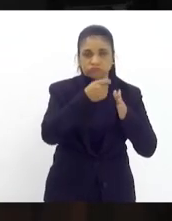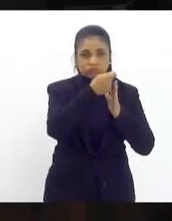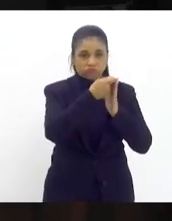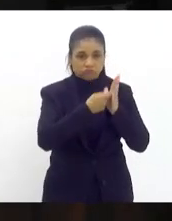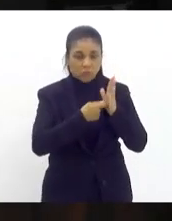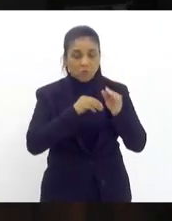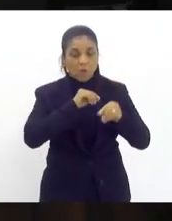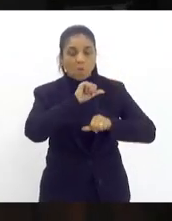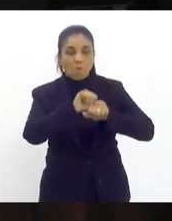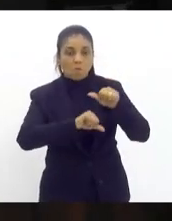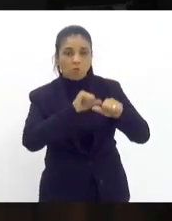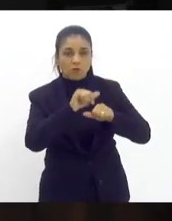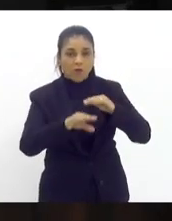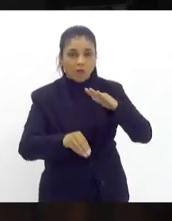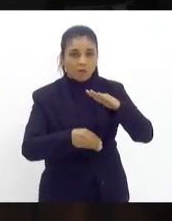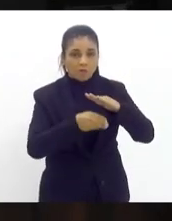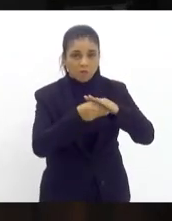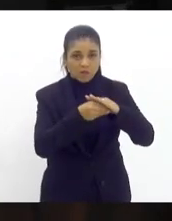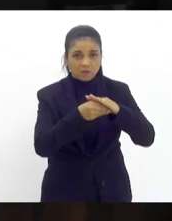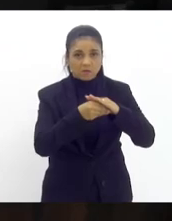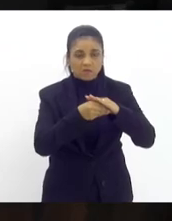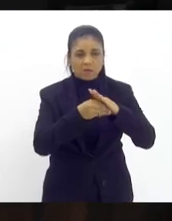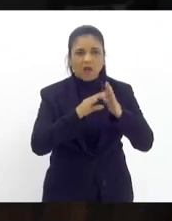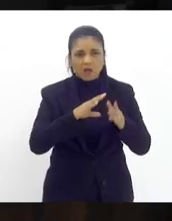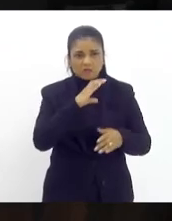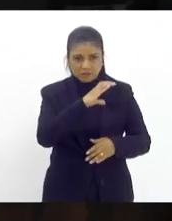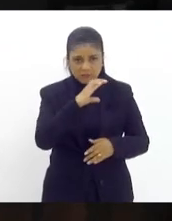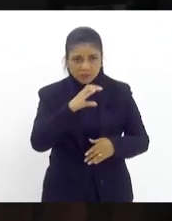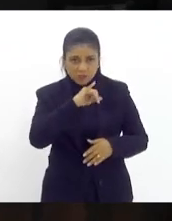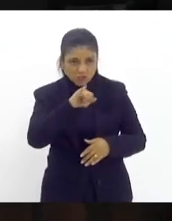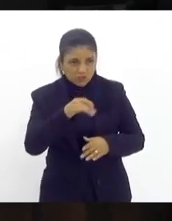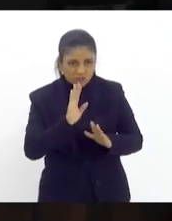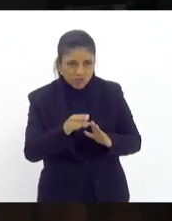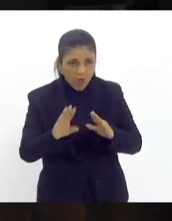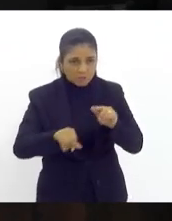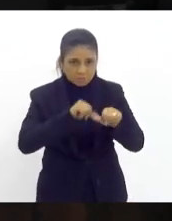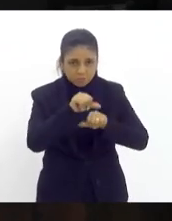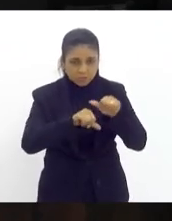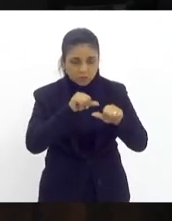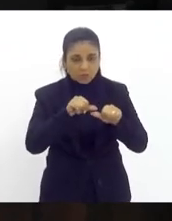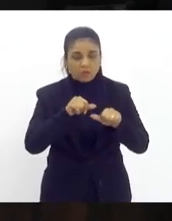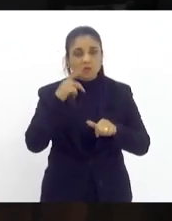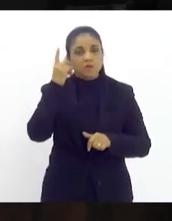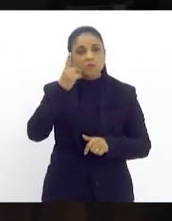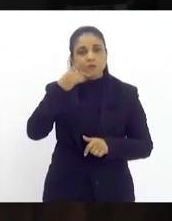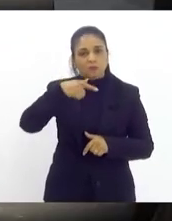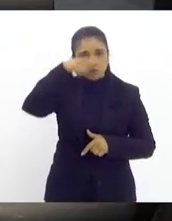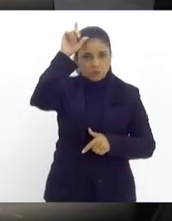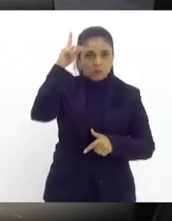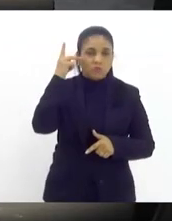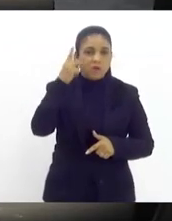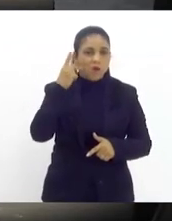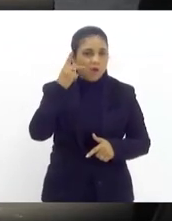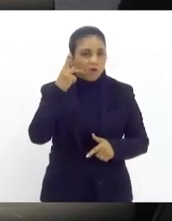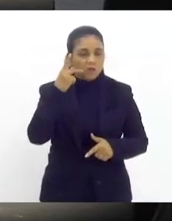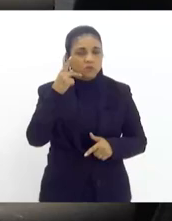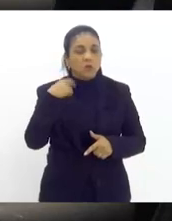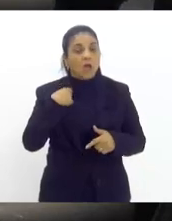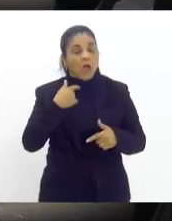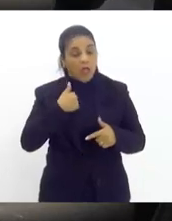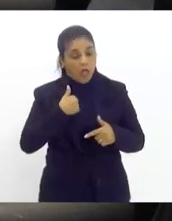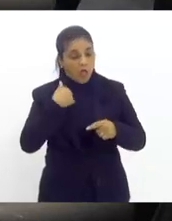algo assim já na ccj alterou Luiz Paulo deputado Luís Paulo por favor eu estou preocupado